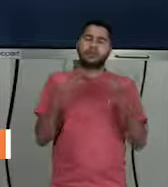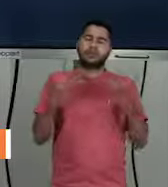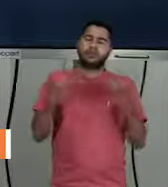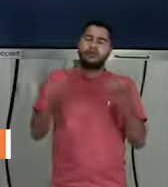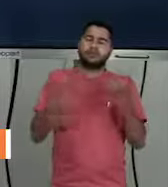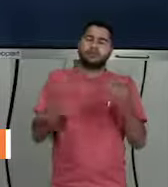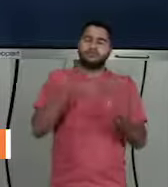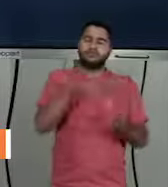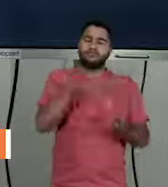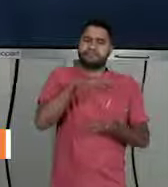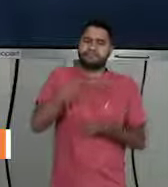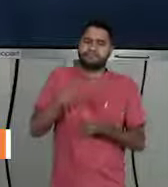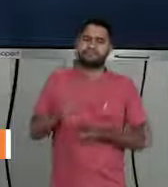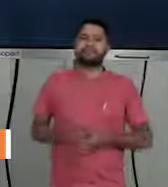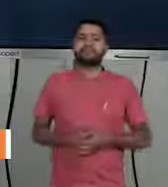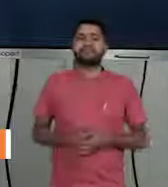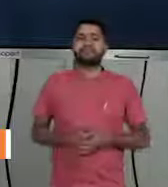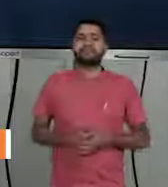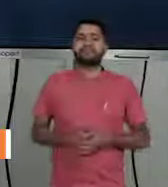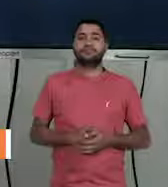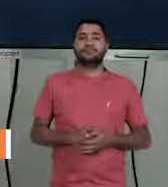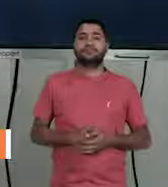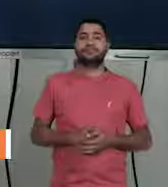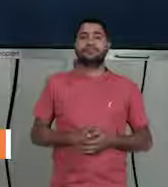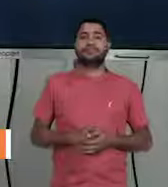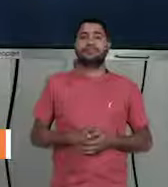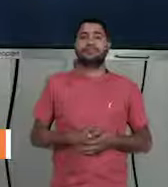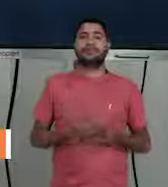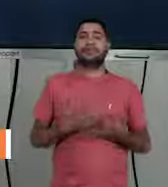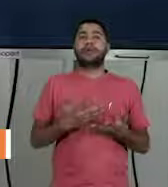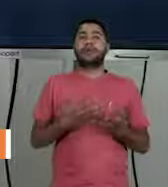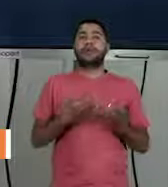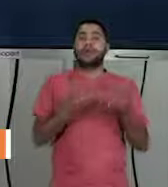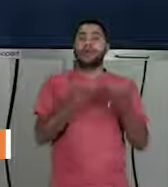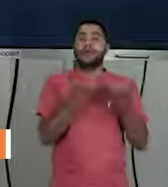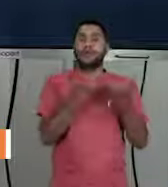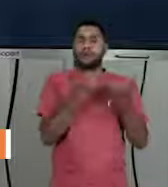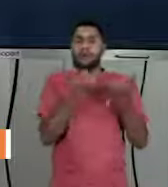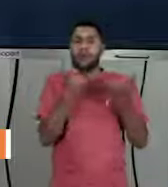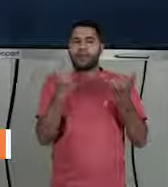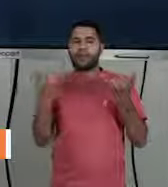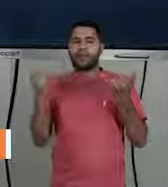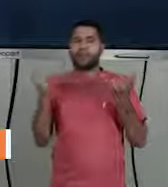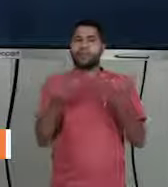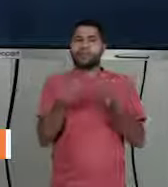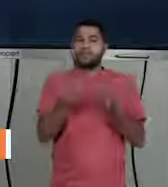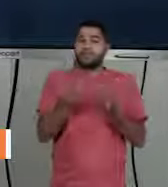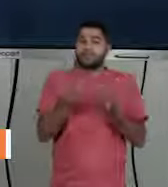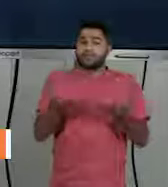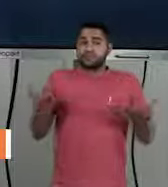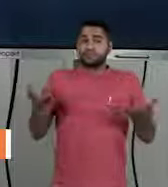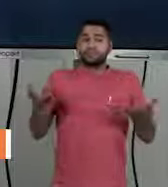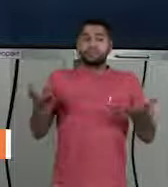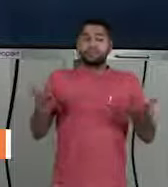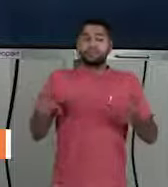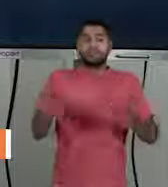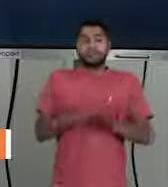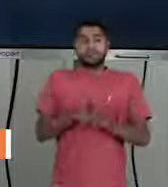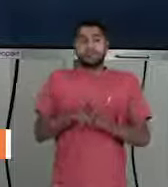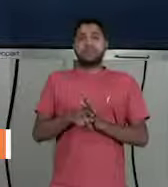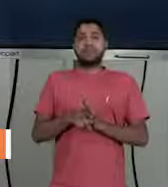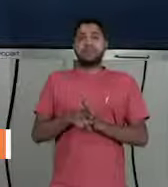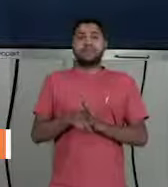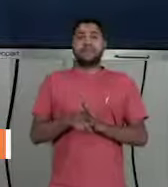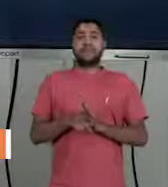Terra. Então, a corrente elétrica, ela vai provocar, para essa lâmpada ficar acesa, fornecendo